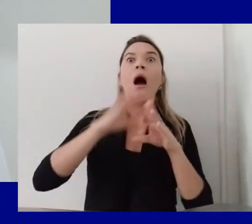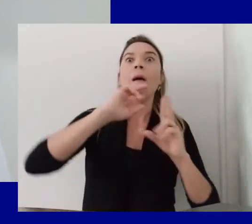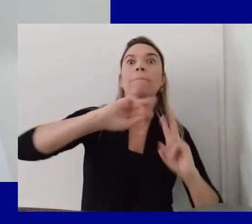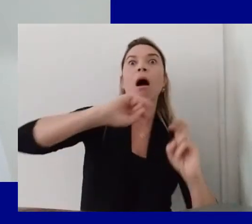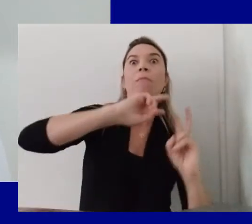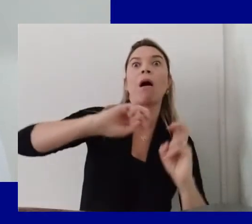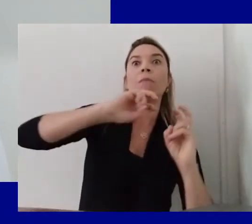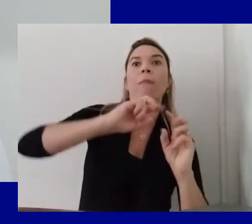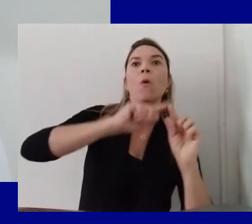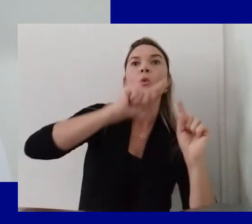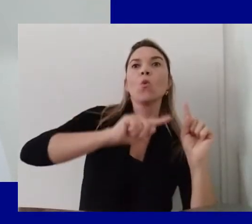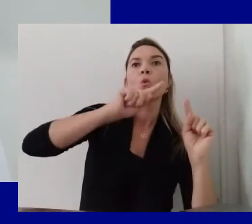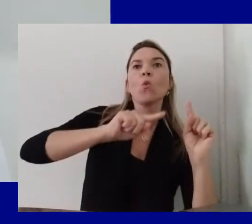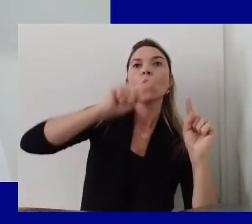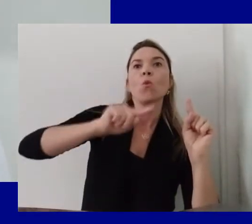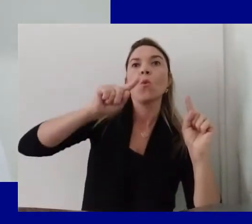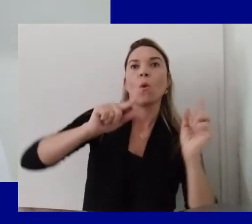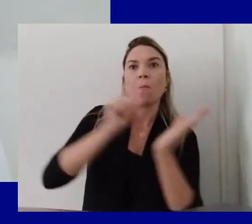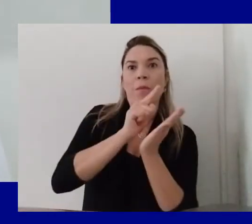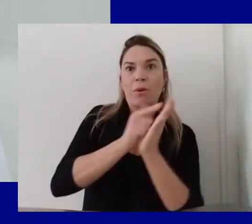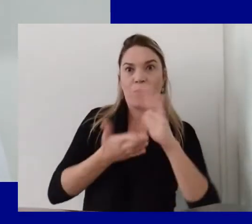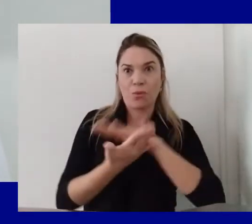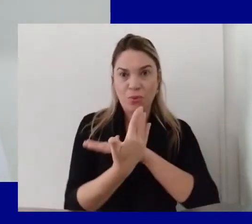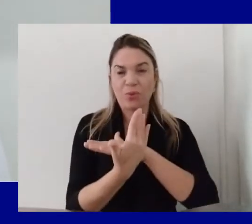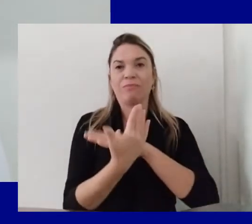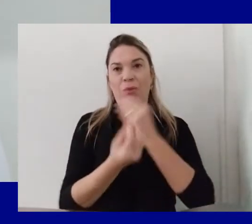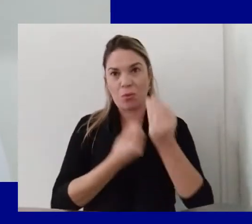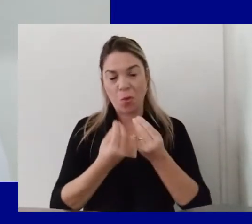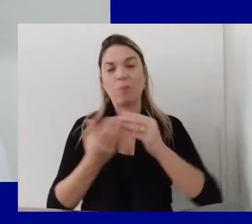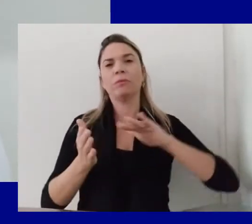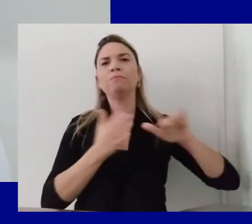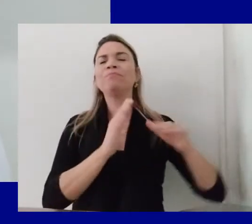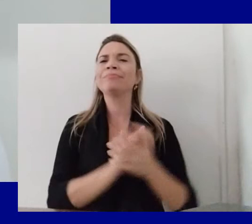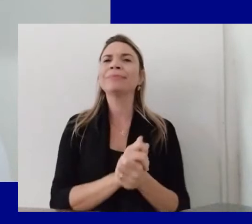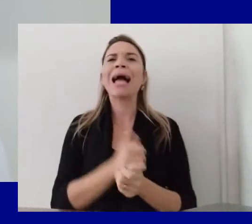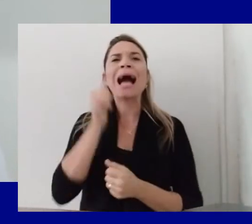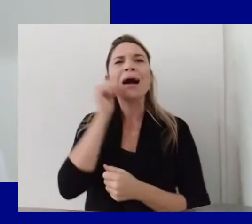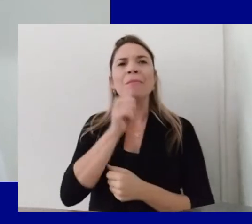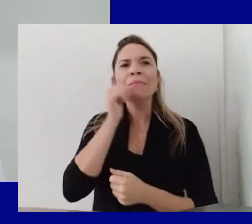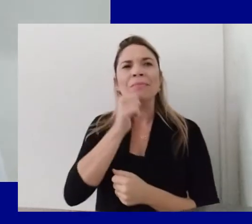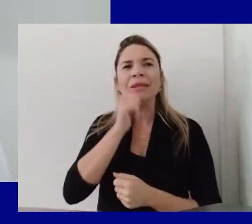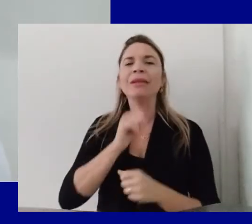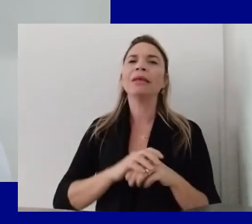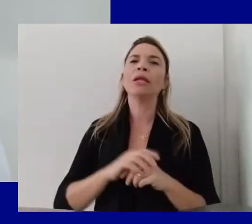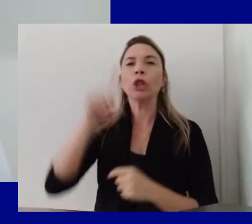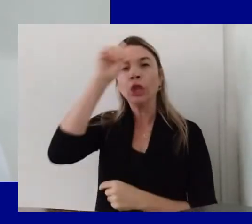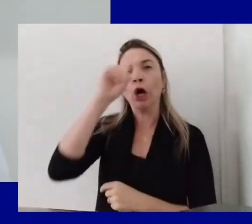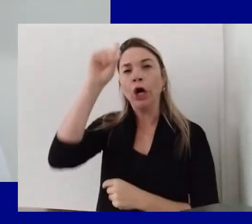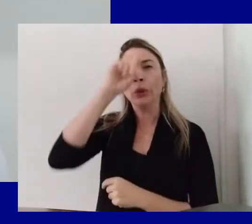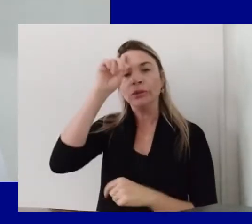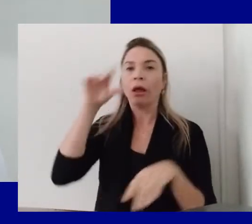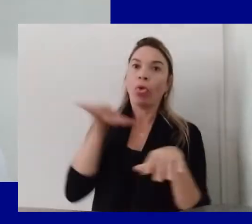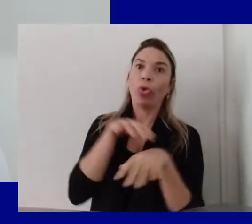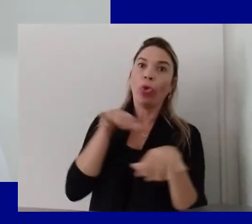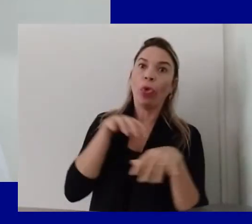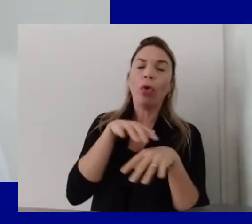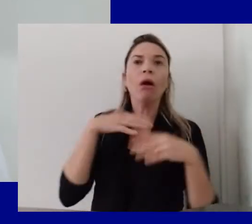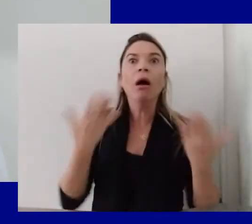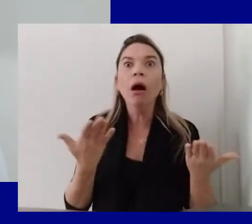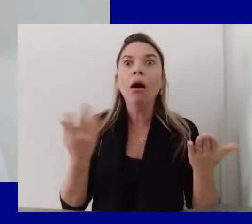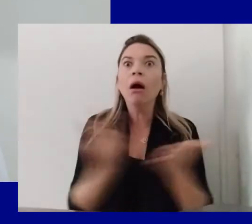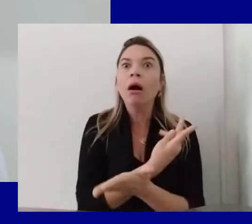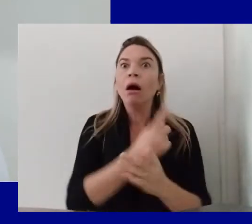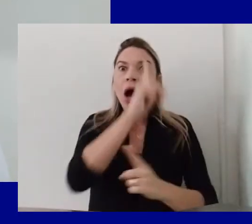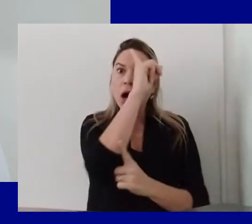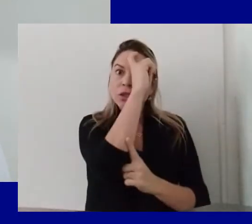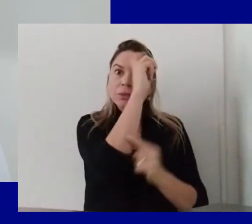que tinha várias convulsões por dia, depois de internada não teve nenhuma convulsão. E agora,